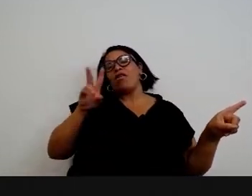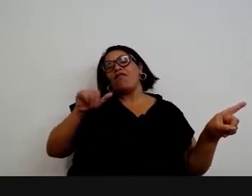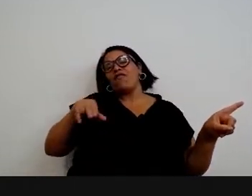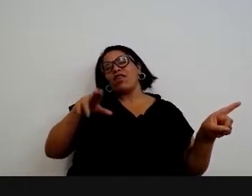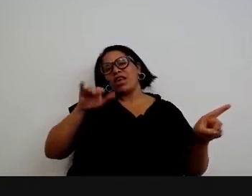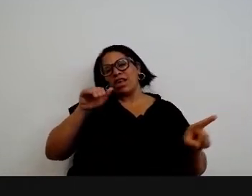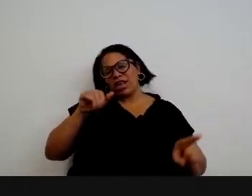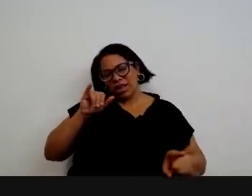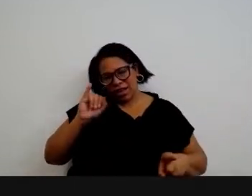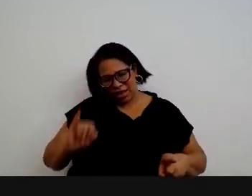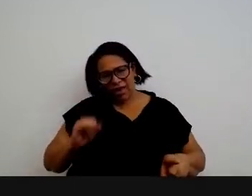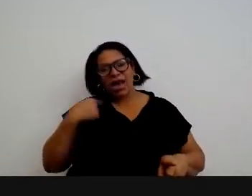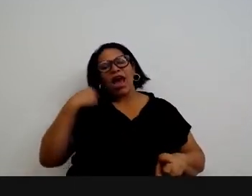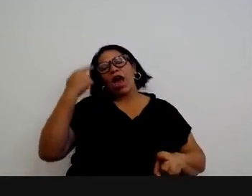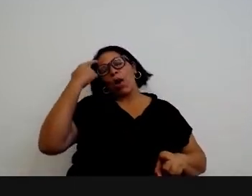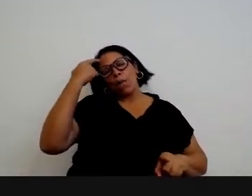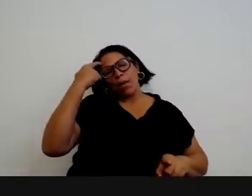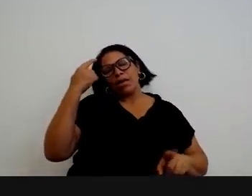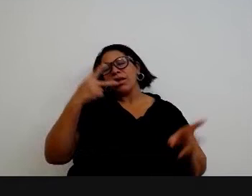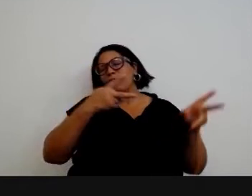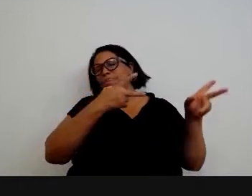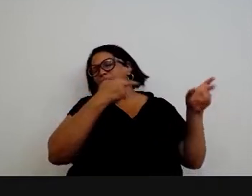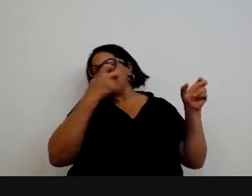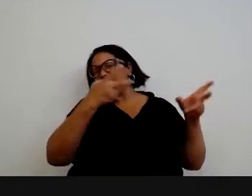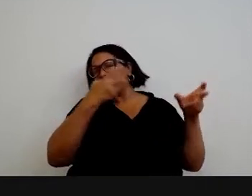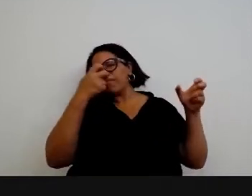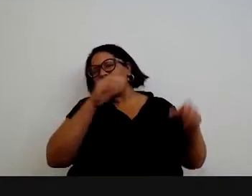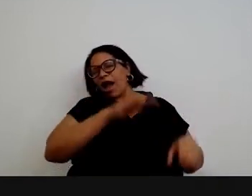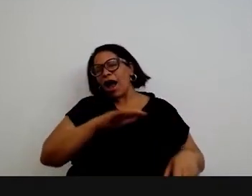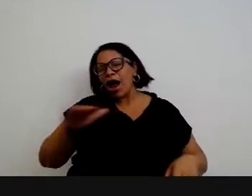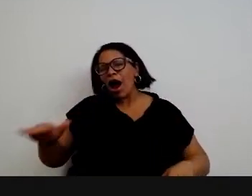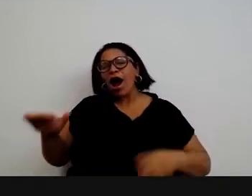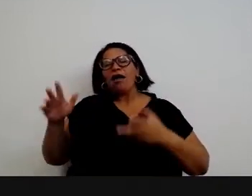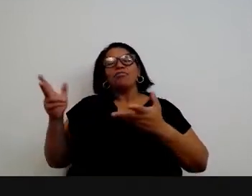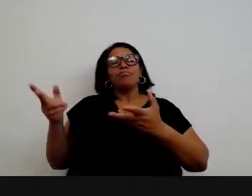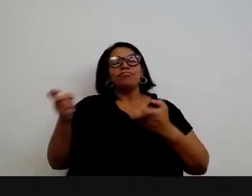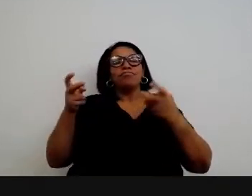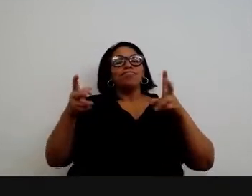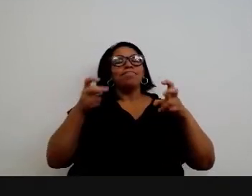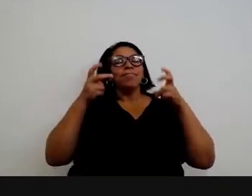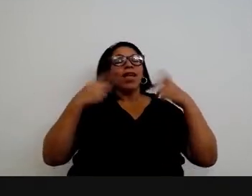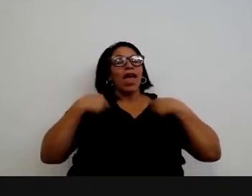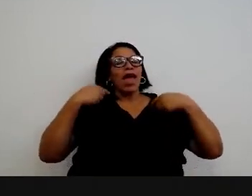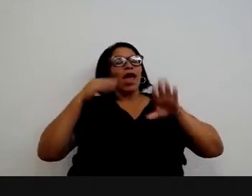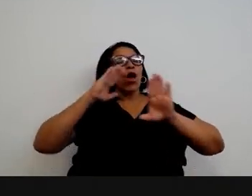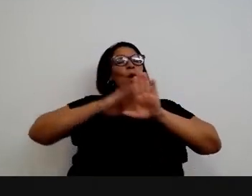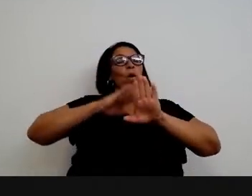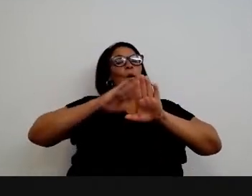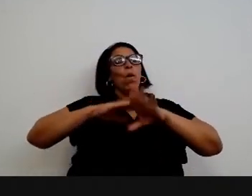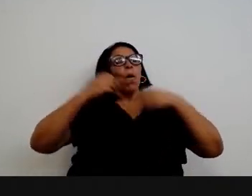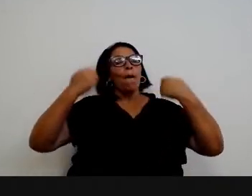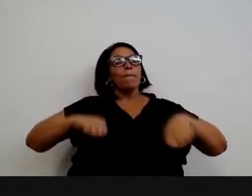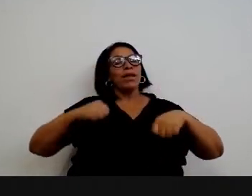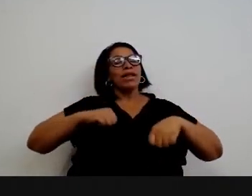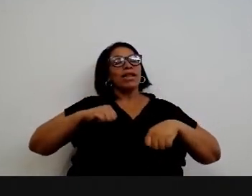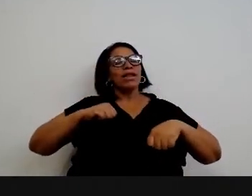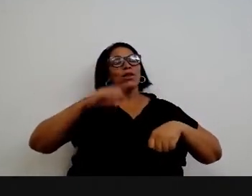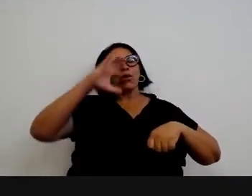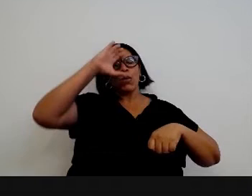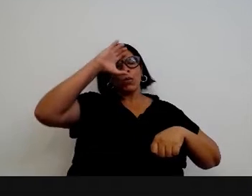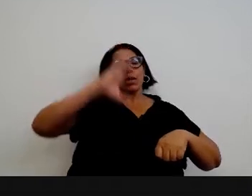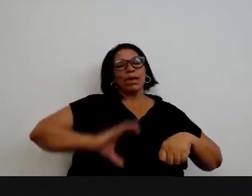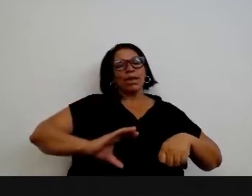Só que o que eu penso, olhando para essa meninada todo dia, eu preciso formar um cidadão e uma